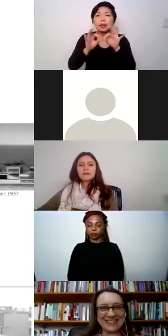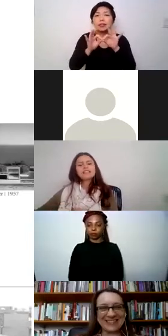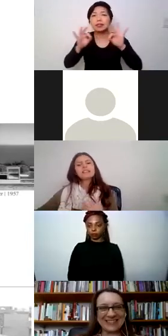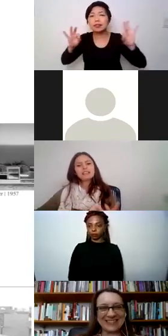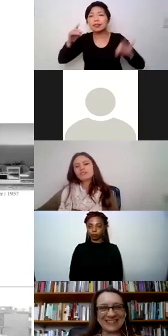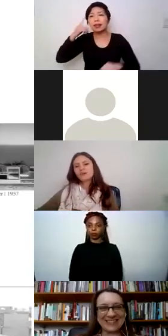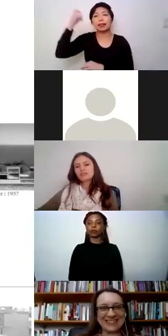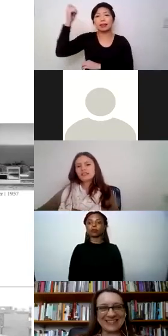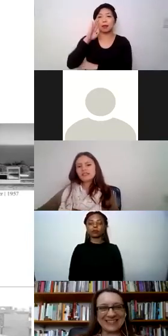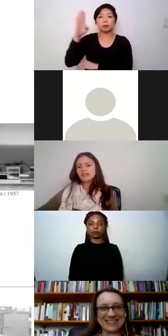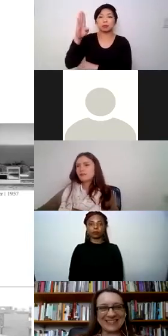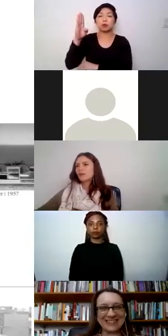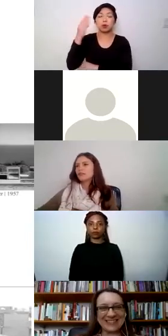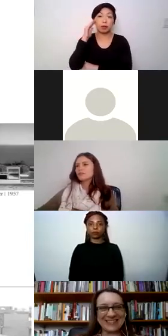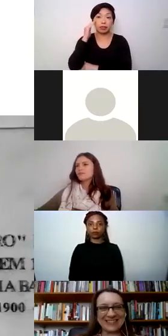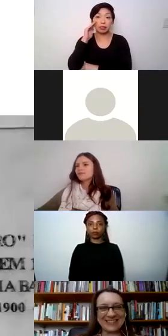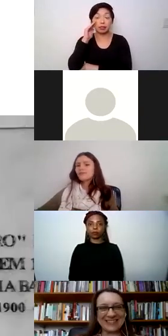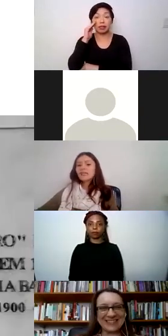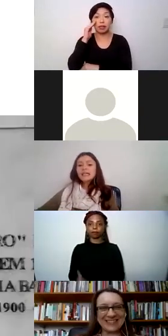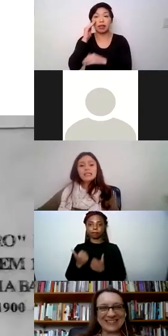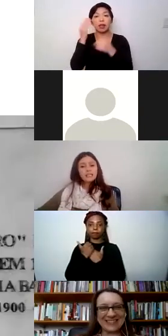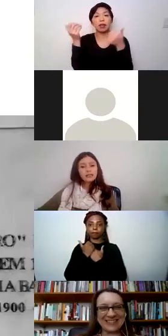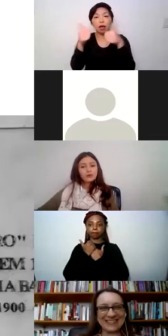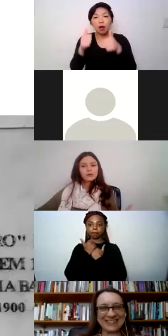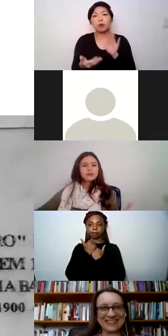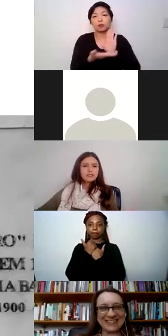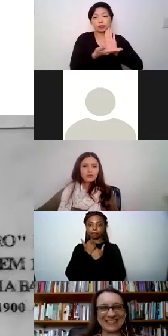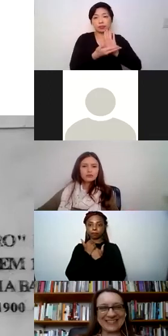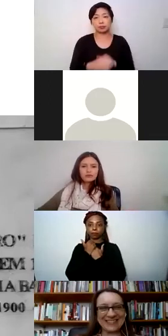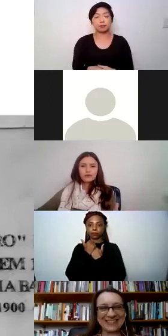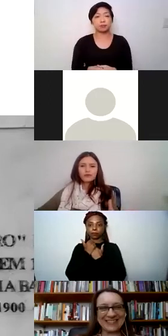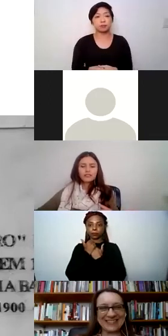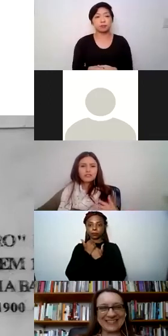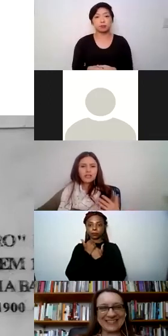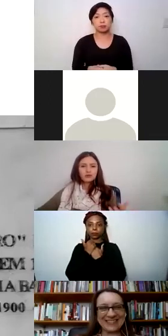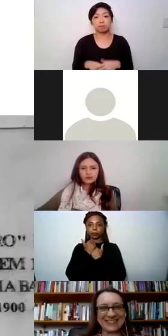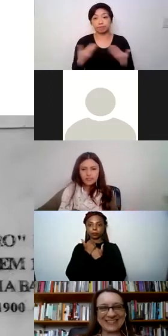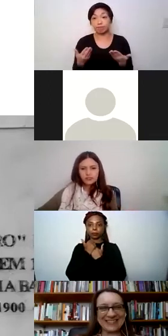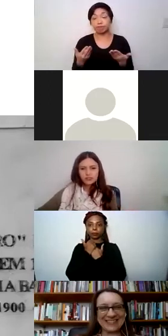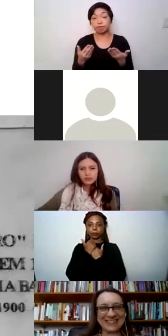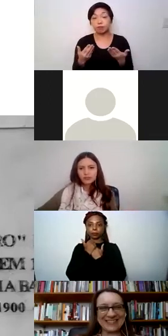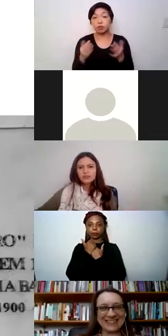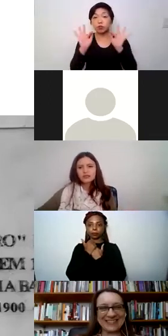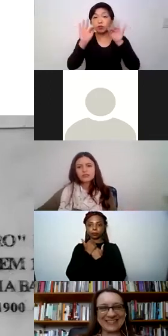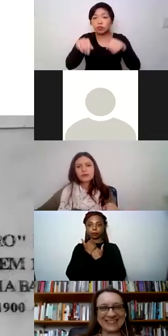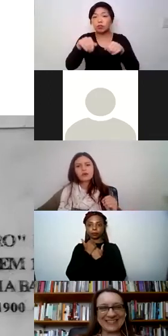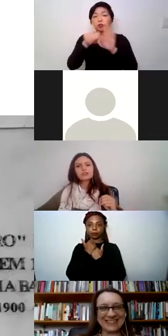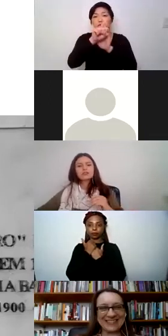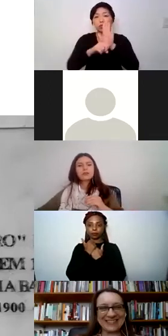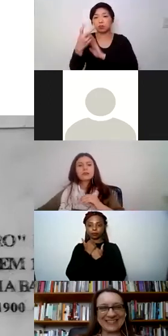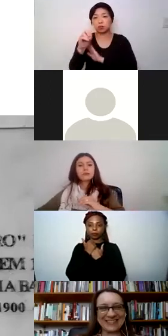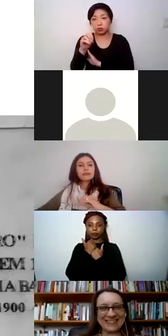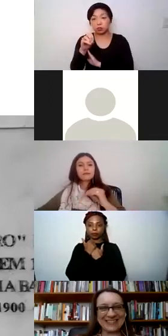para entender as obras da Lina Bobardi e com a aproximação do fim do século XX os signos da